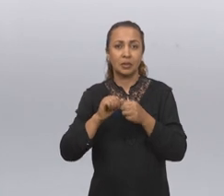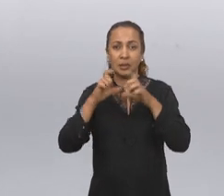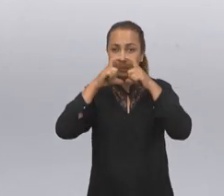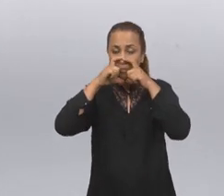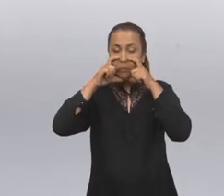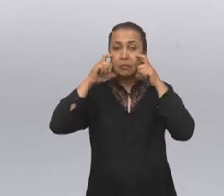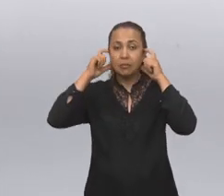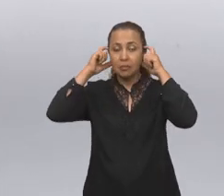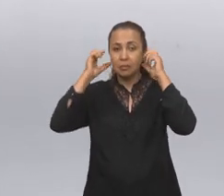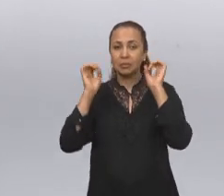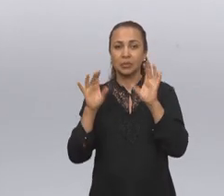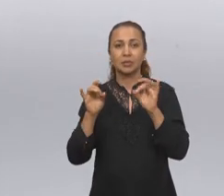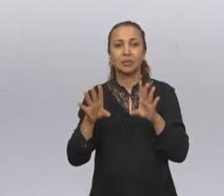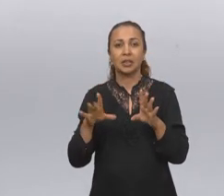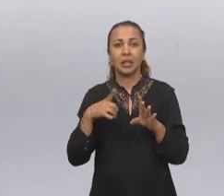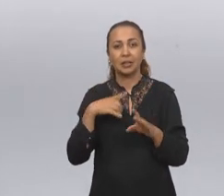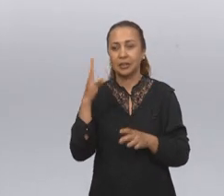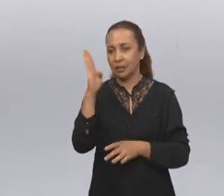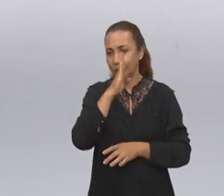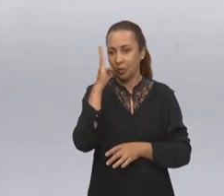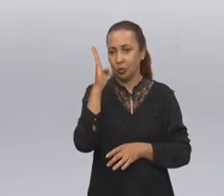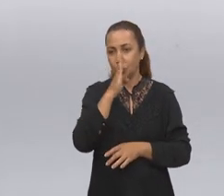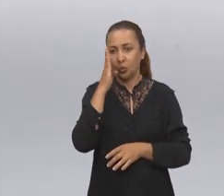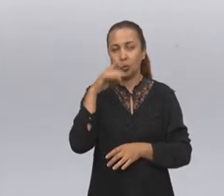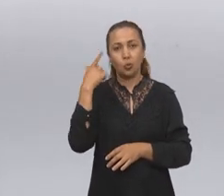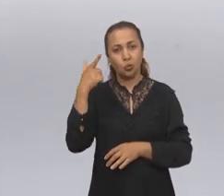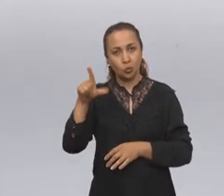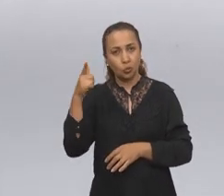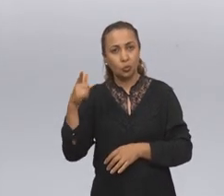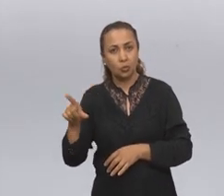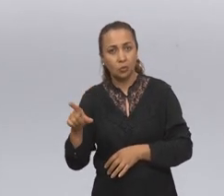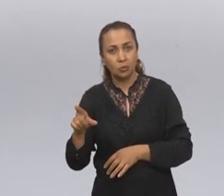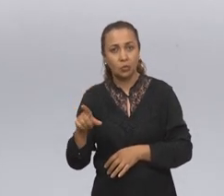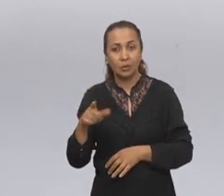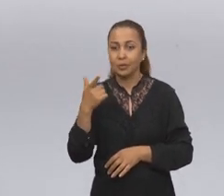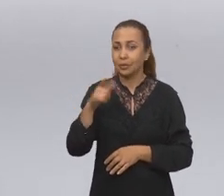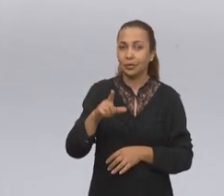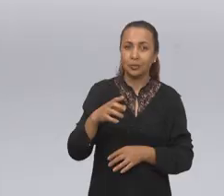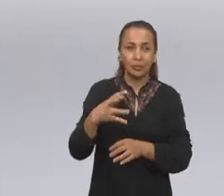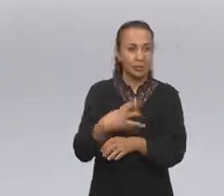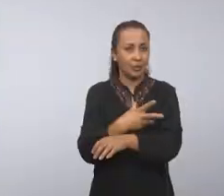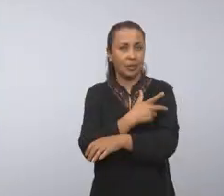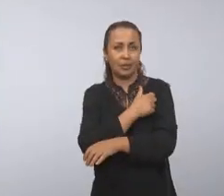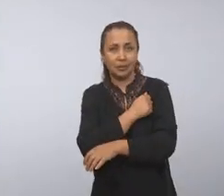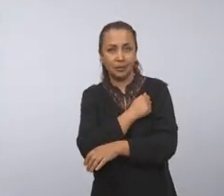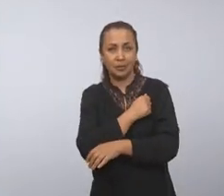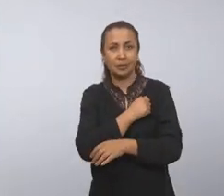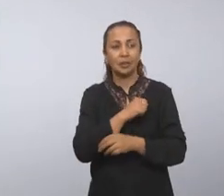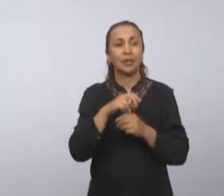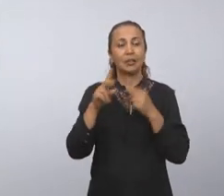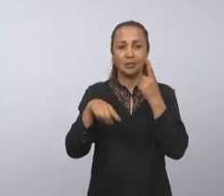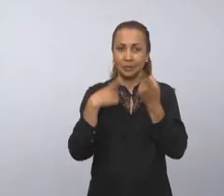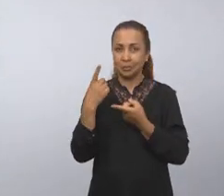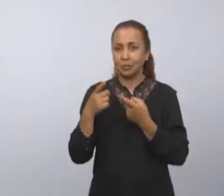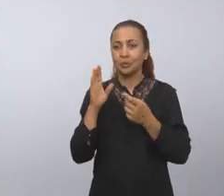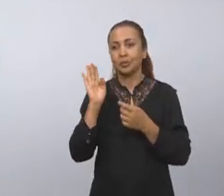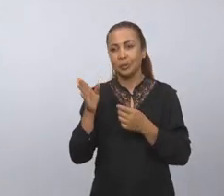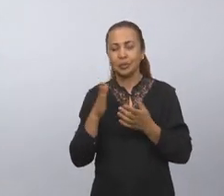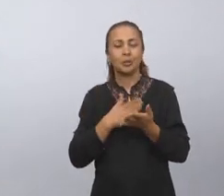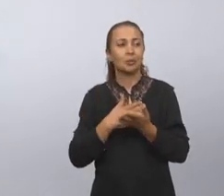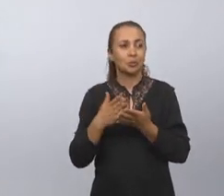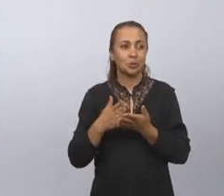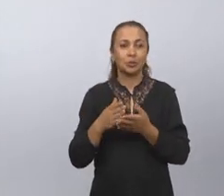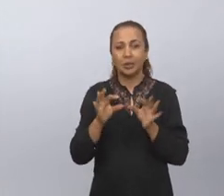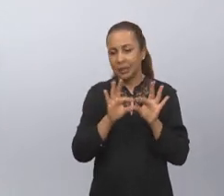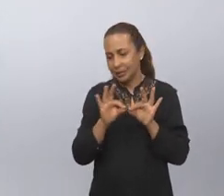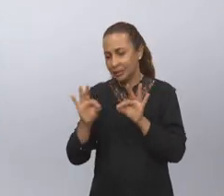fazer máscara para vender e aí ela teve tontura de novo eu falei de novo Será que a questão emocional e aí eu logo comecei